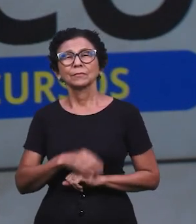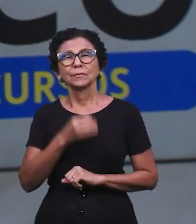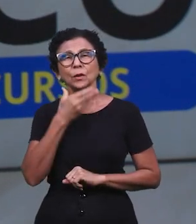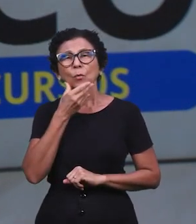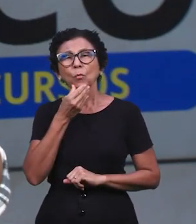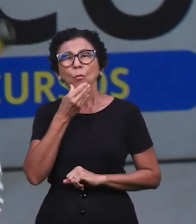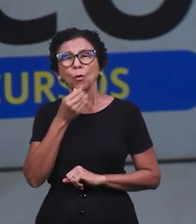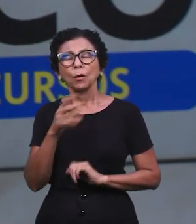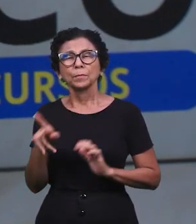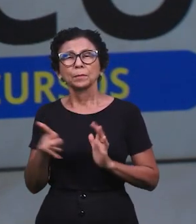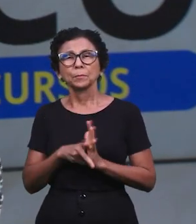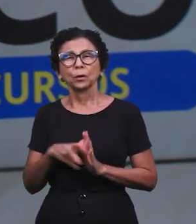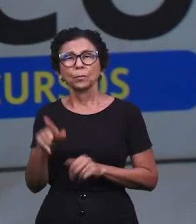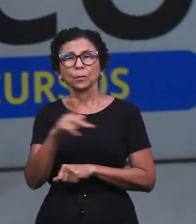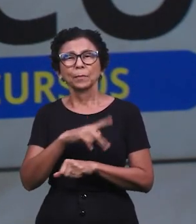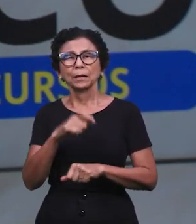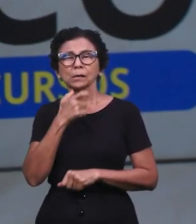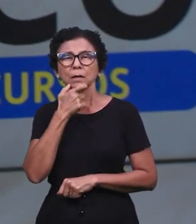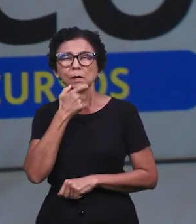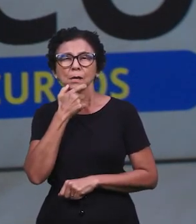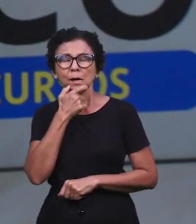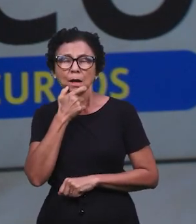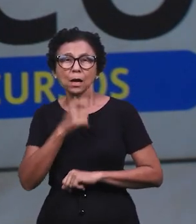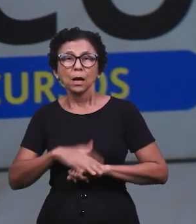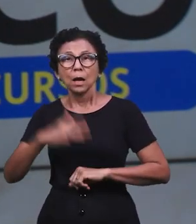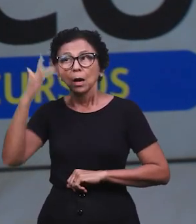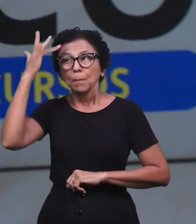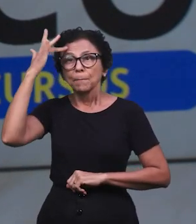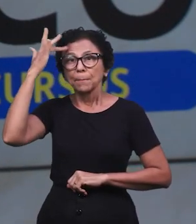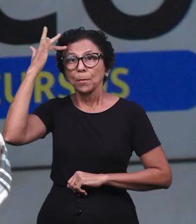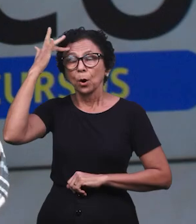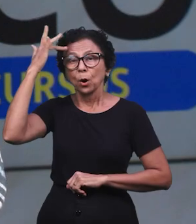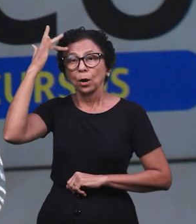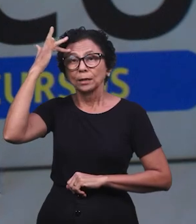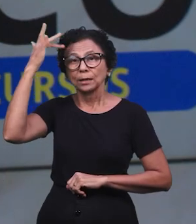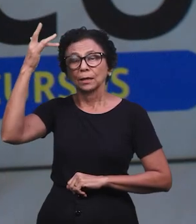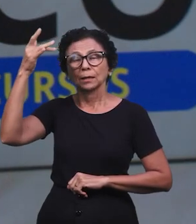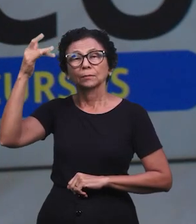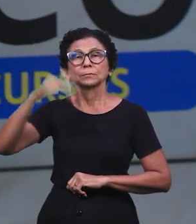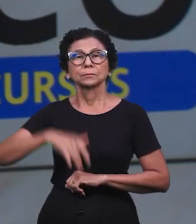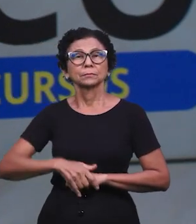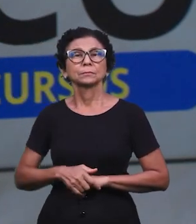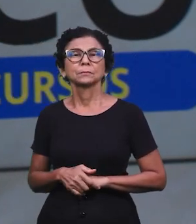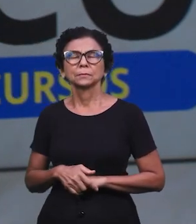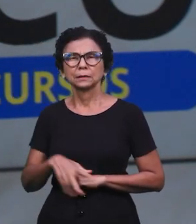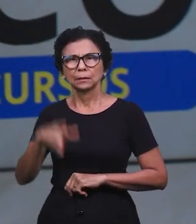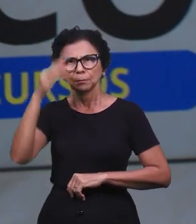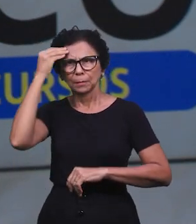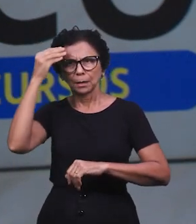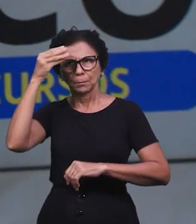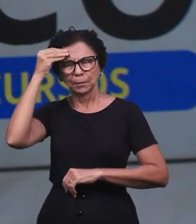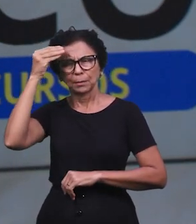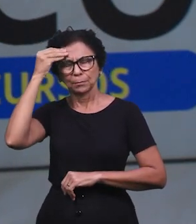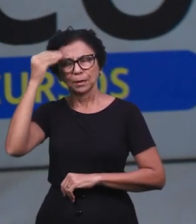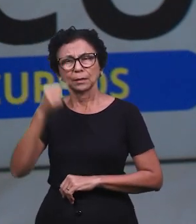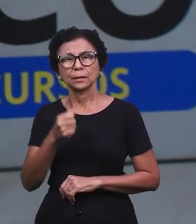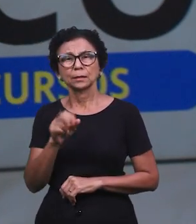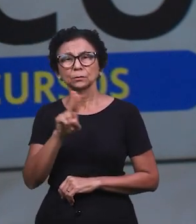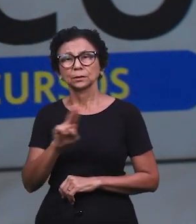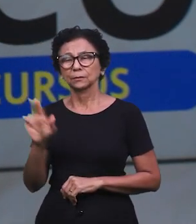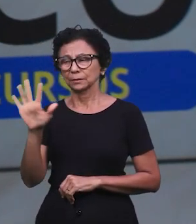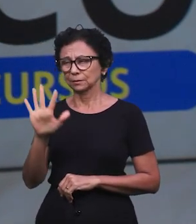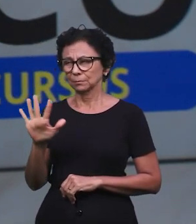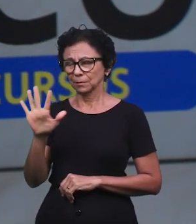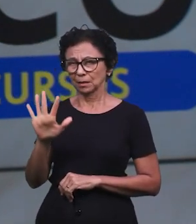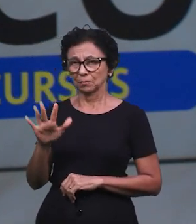que era um recordista de memória. E ele falava que usava essa ideia dos mapas mentais, tá certo?